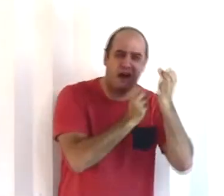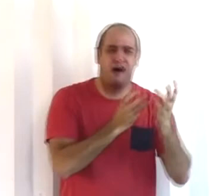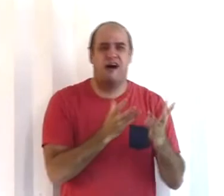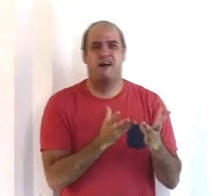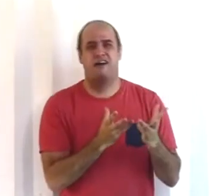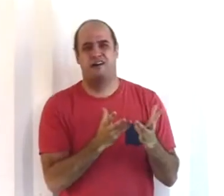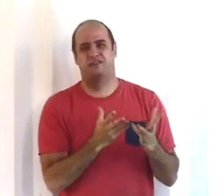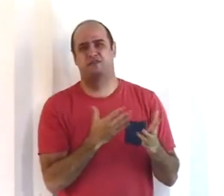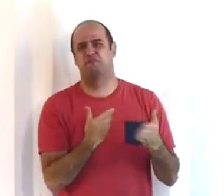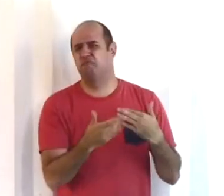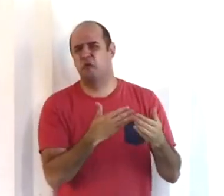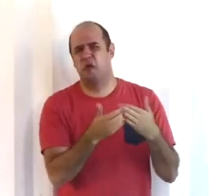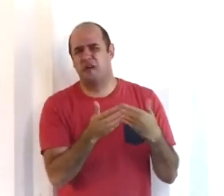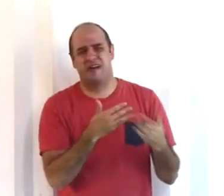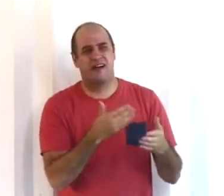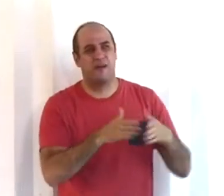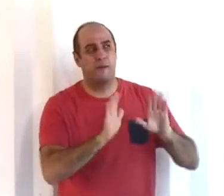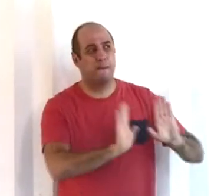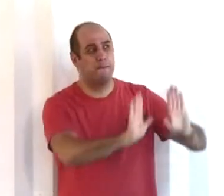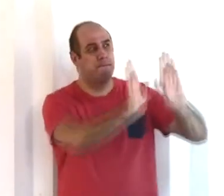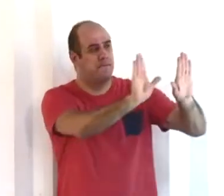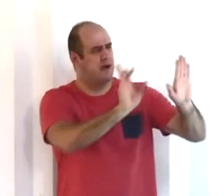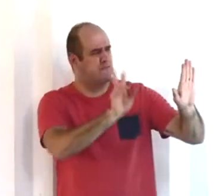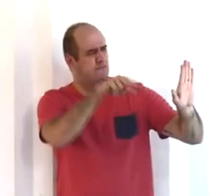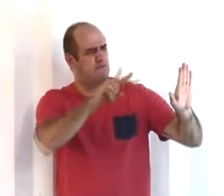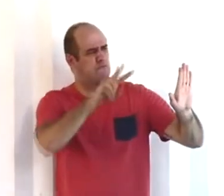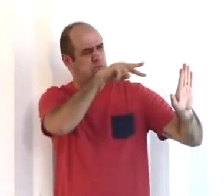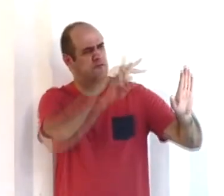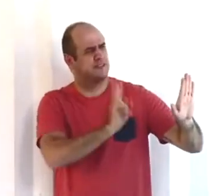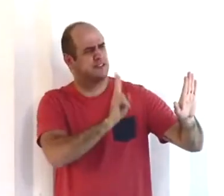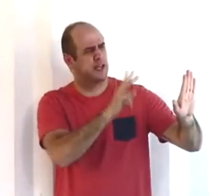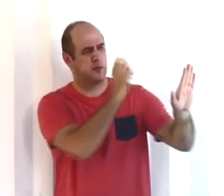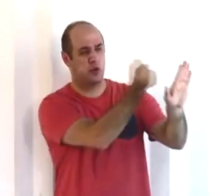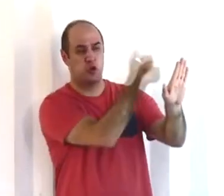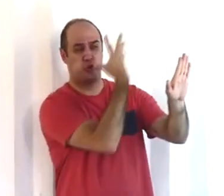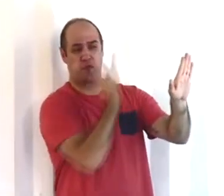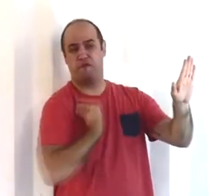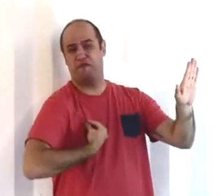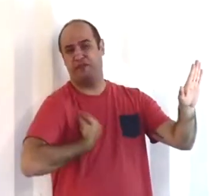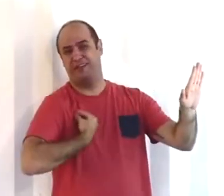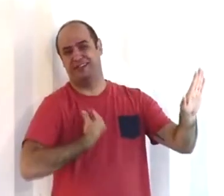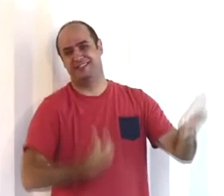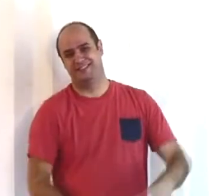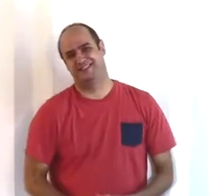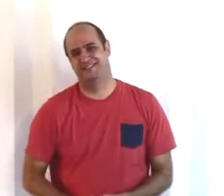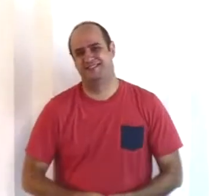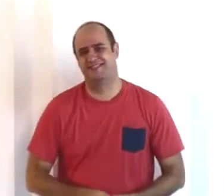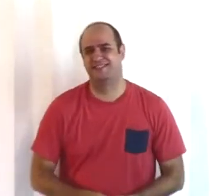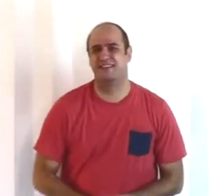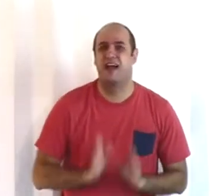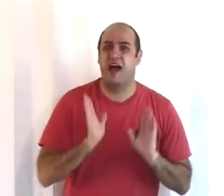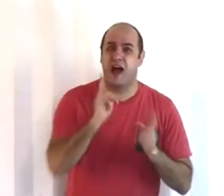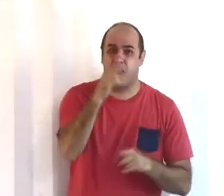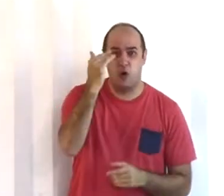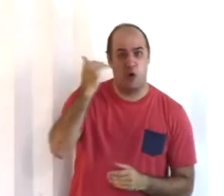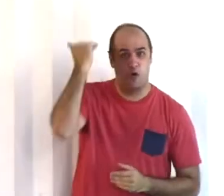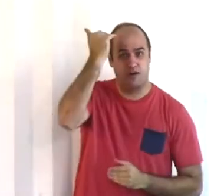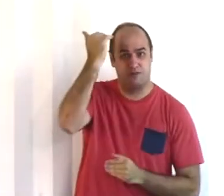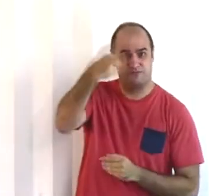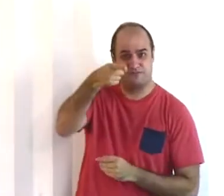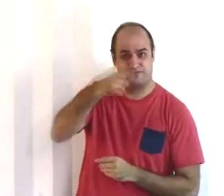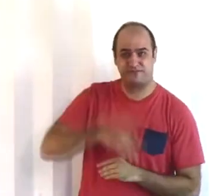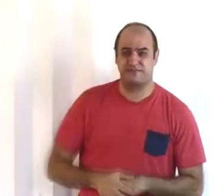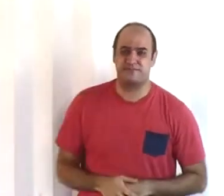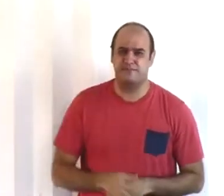e se você quiser, isso pode ser luz para os seus caminhos por muito tempo. Agora nós adultos, vamos pensar rapidamente